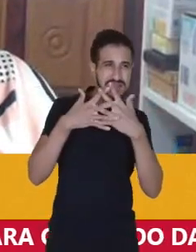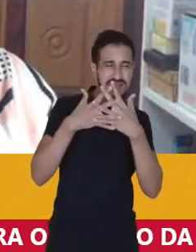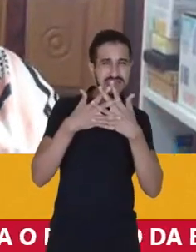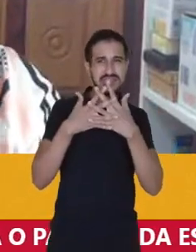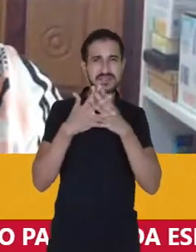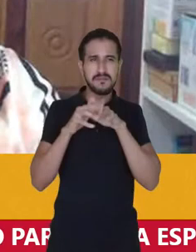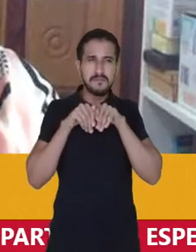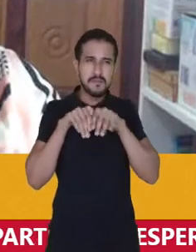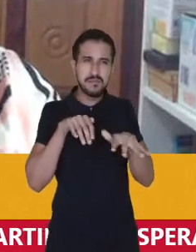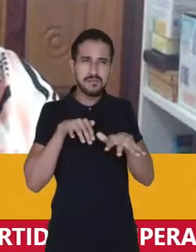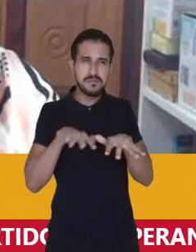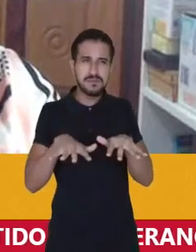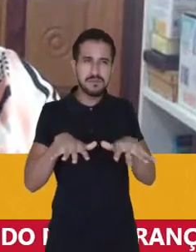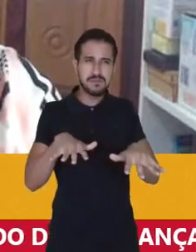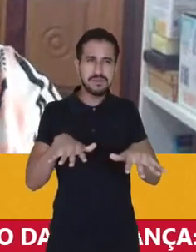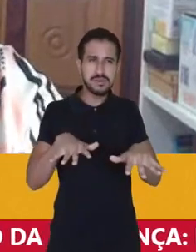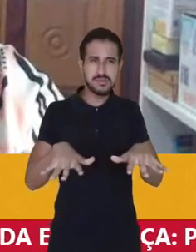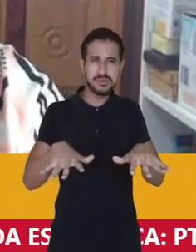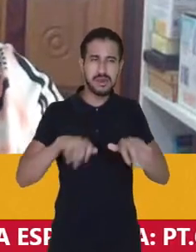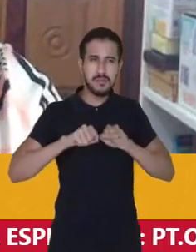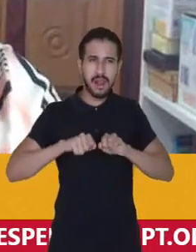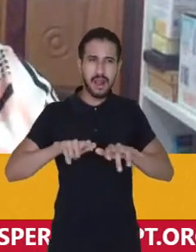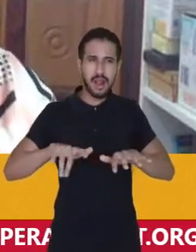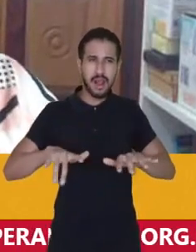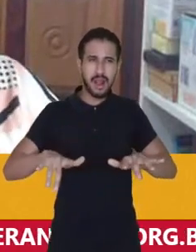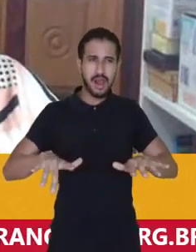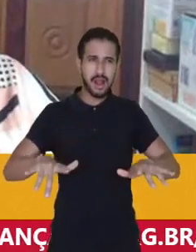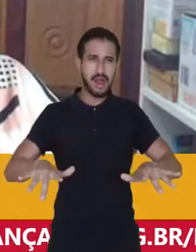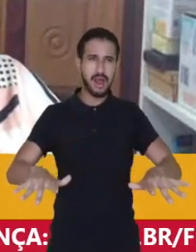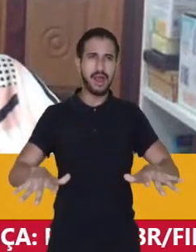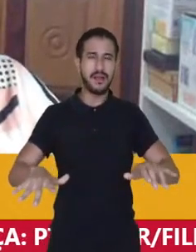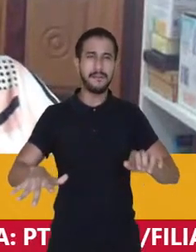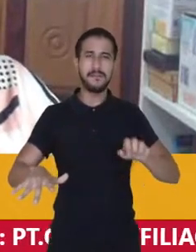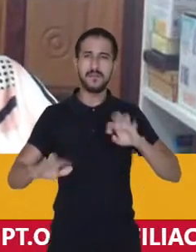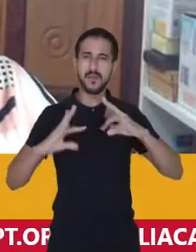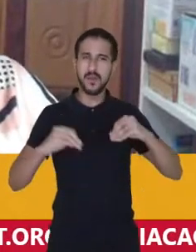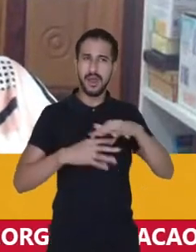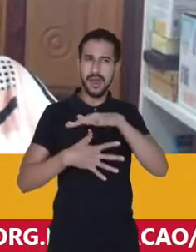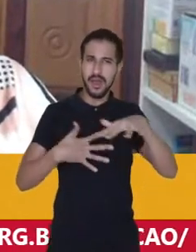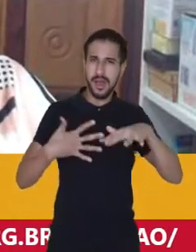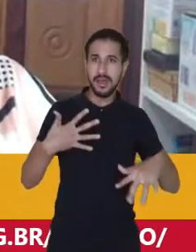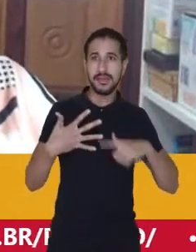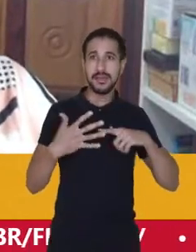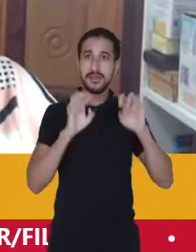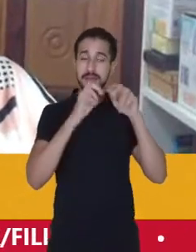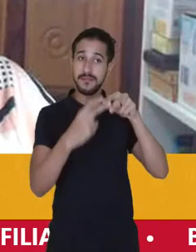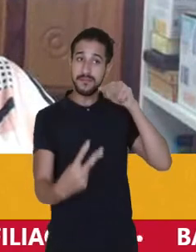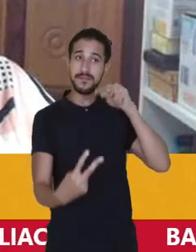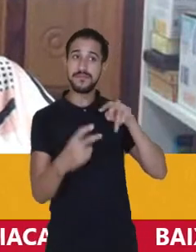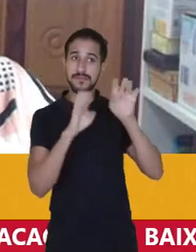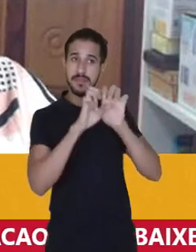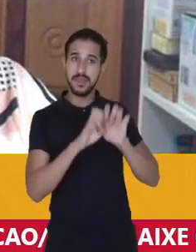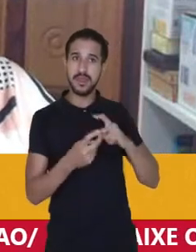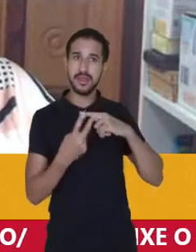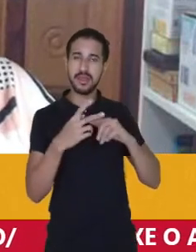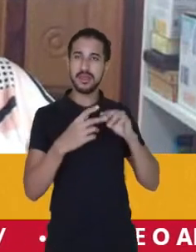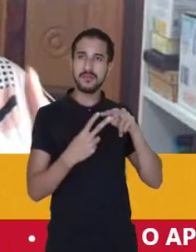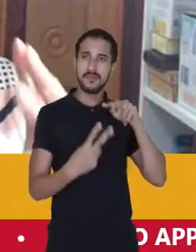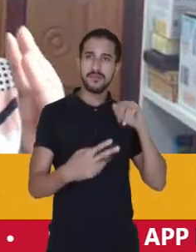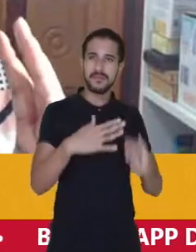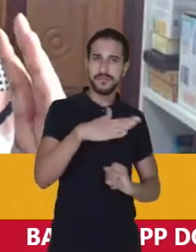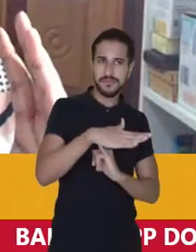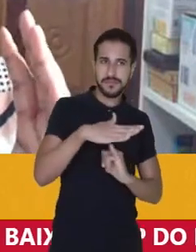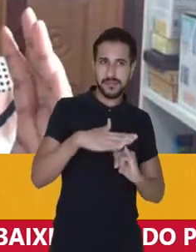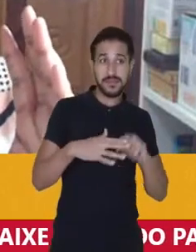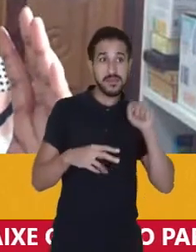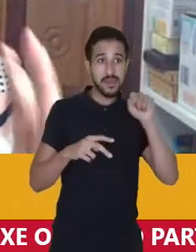ele vai, sabe, espalhando suas teias, né? Então ele tem essa dimensão que é estrutural, ele tem a institucional, ele tem essa